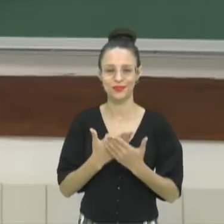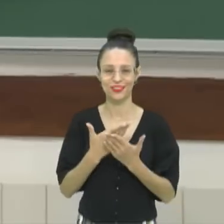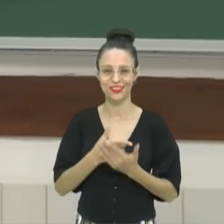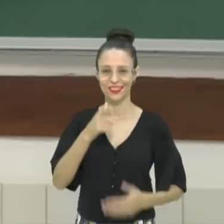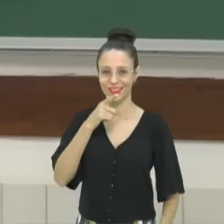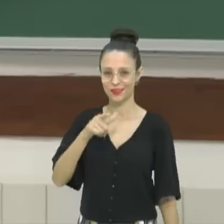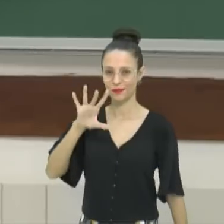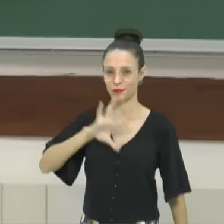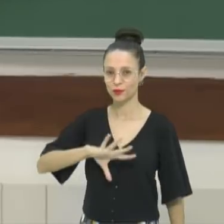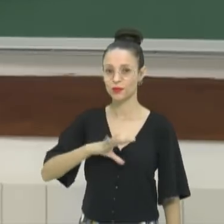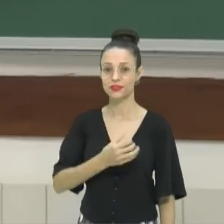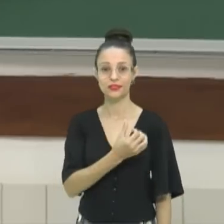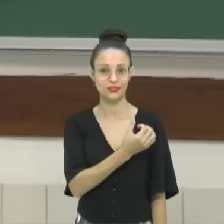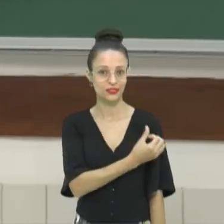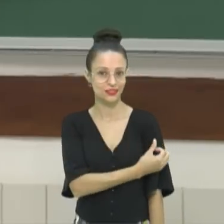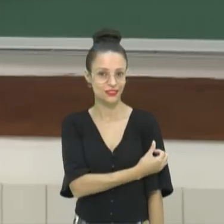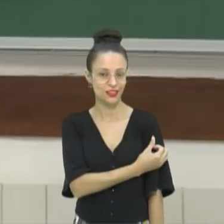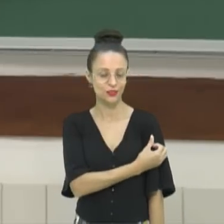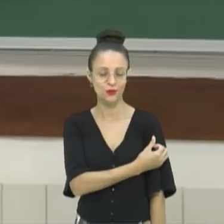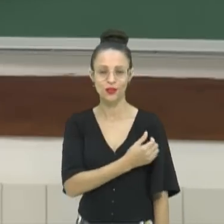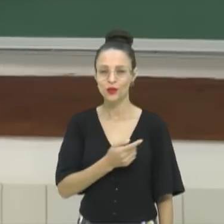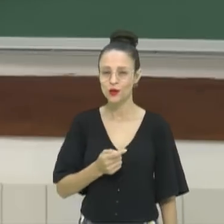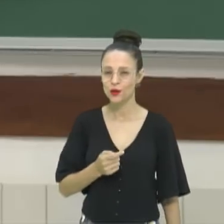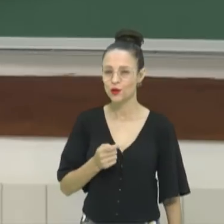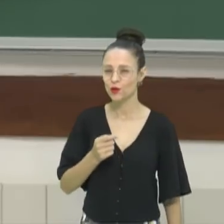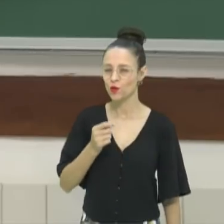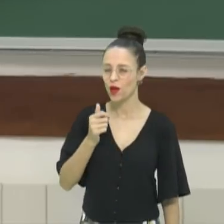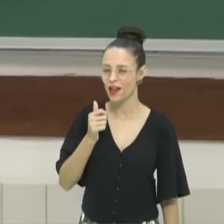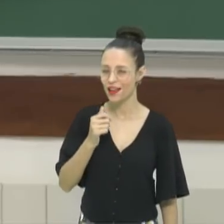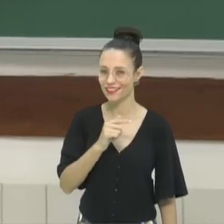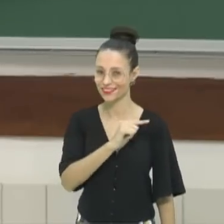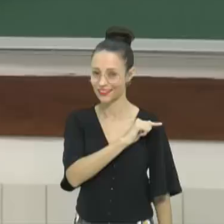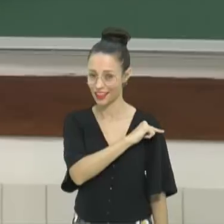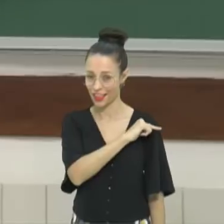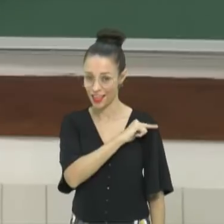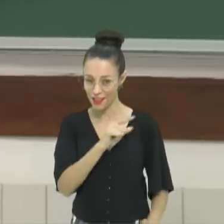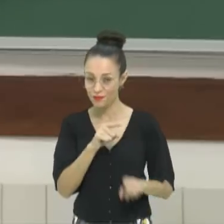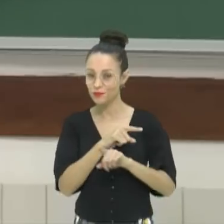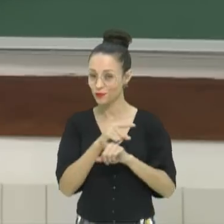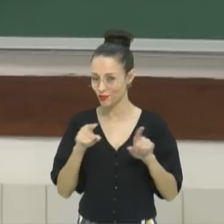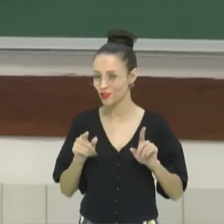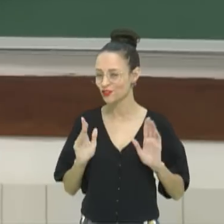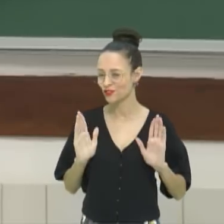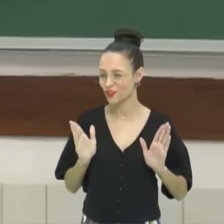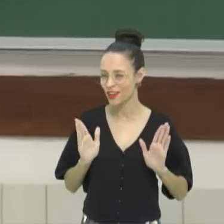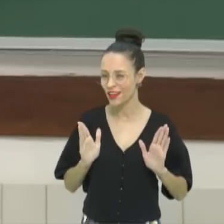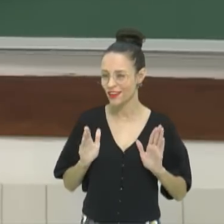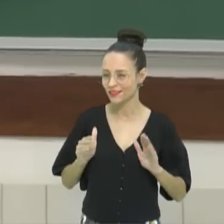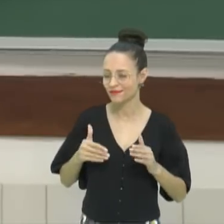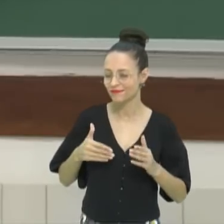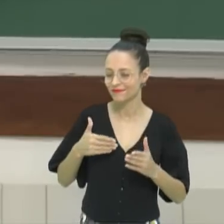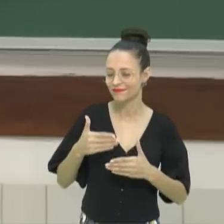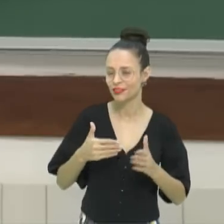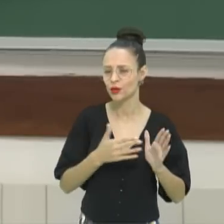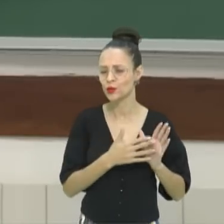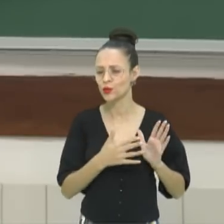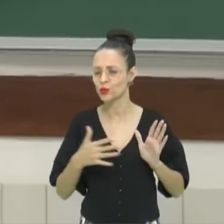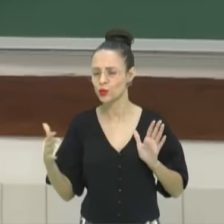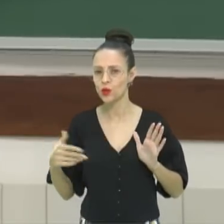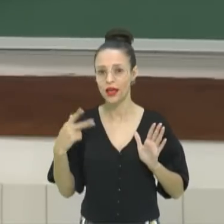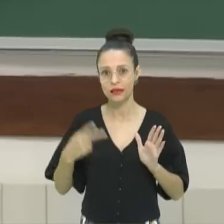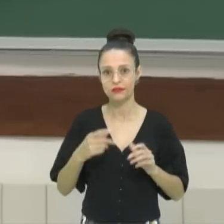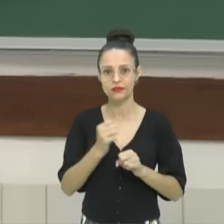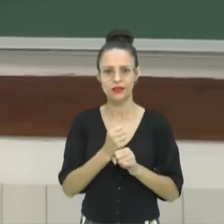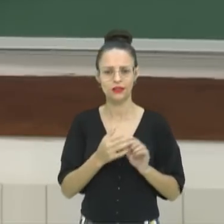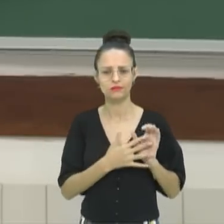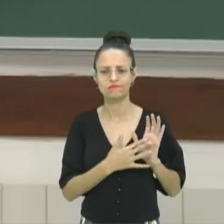portuguesa. Sexto ano, quase estamos lá no sétimo já, né? Mais um pouquinho. Quantas coisas nós fizemos esse ano já,